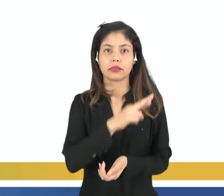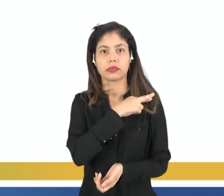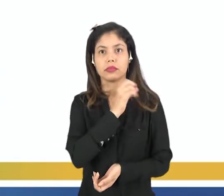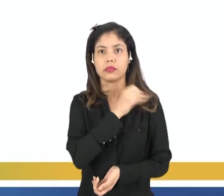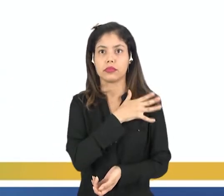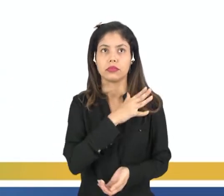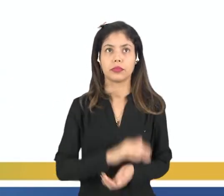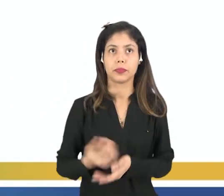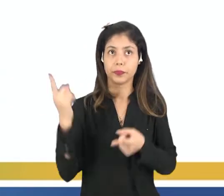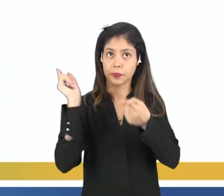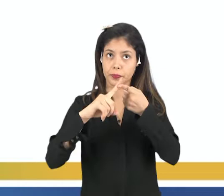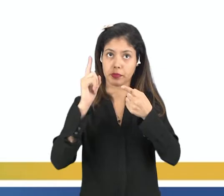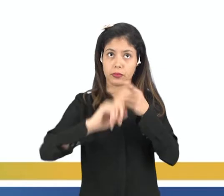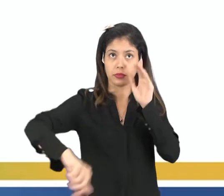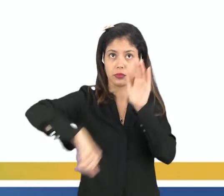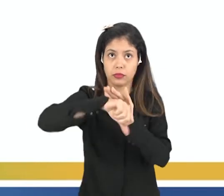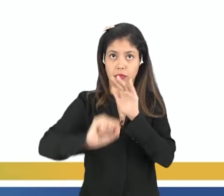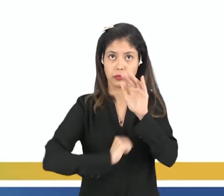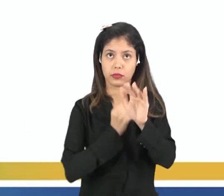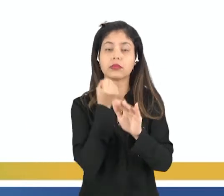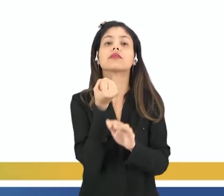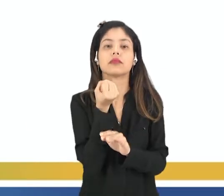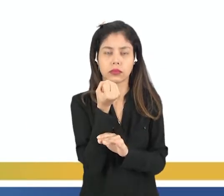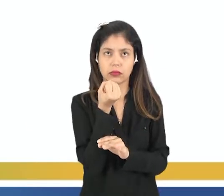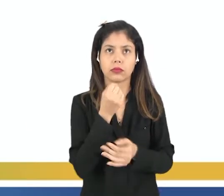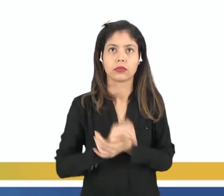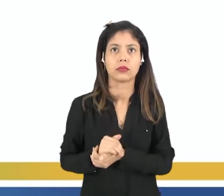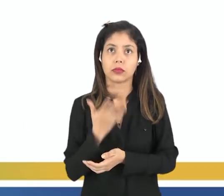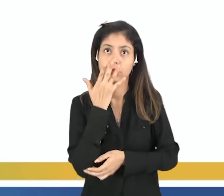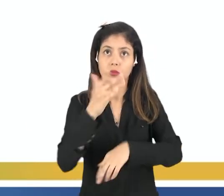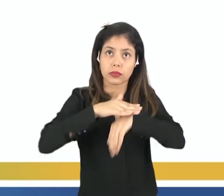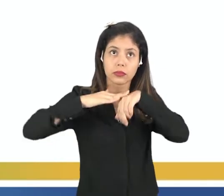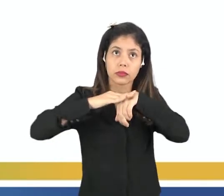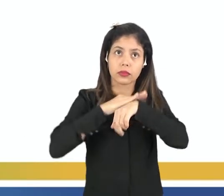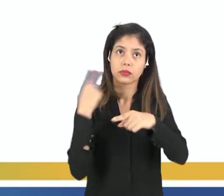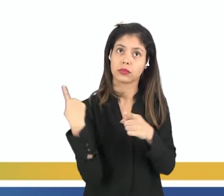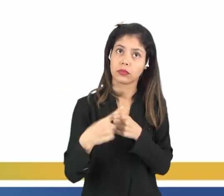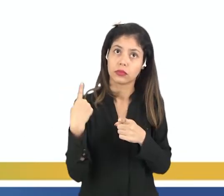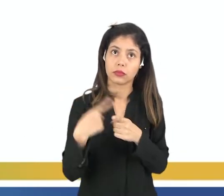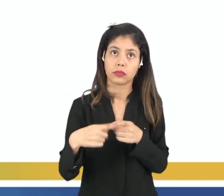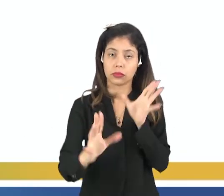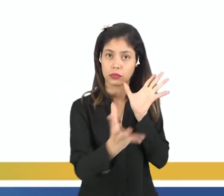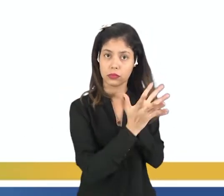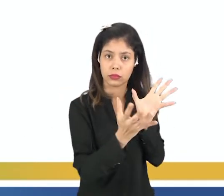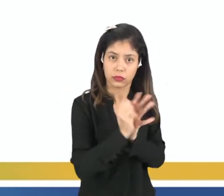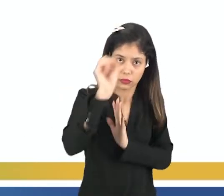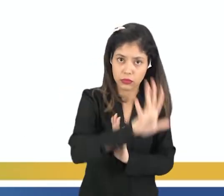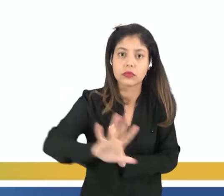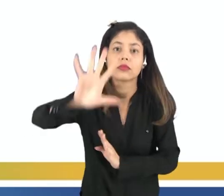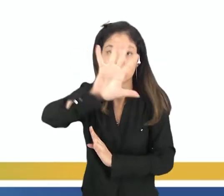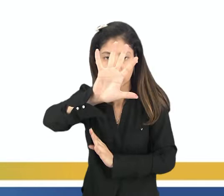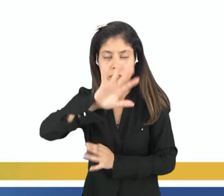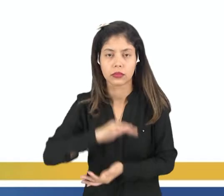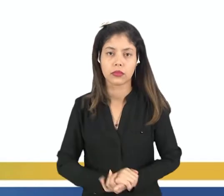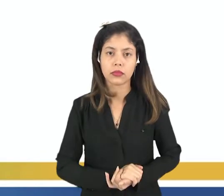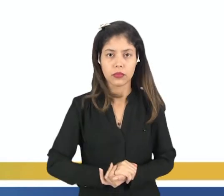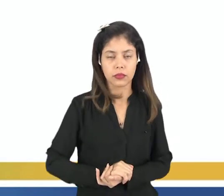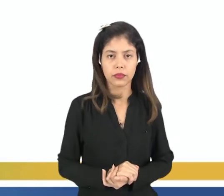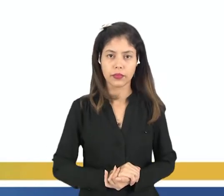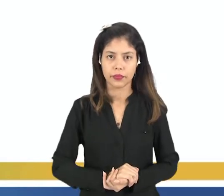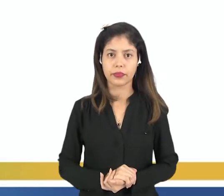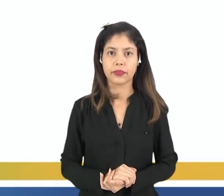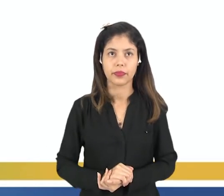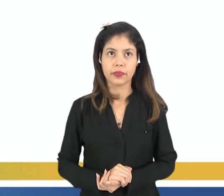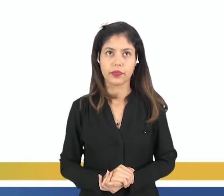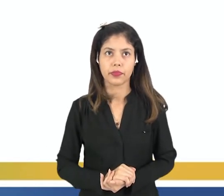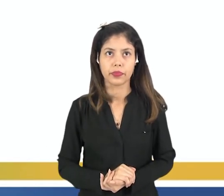racismo? Primeiro, é um crime de ódio motivado pela cor da pele ou por questões étnicas e de